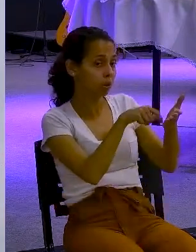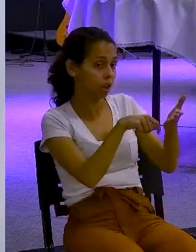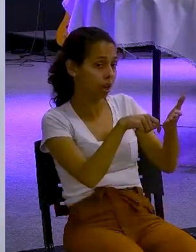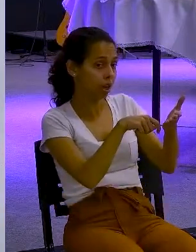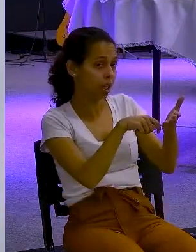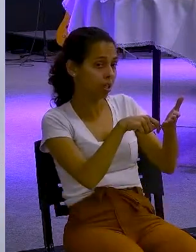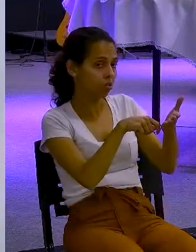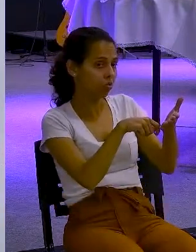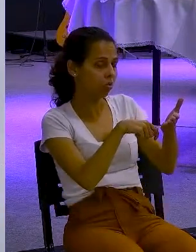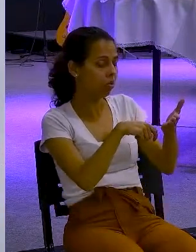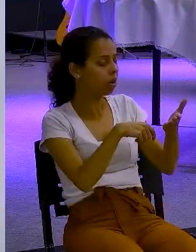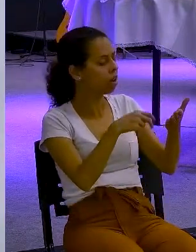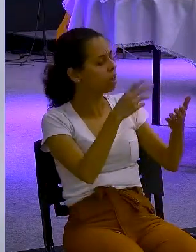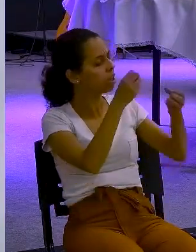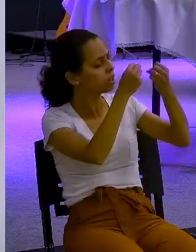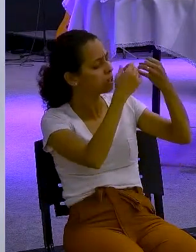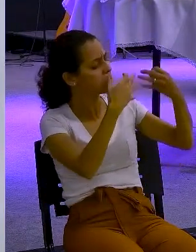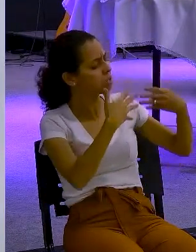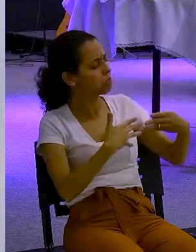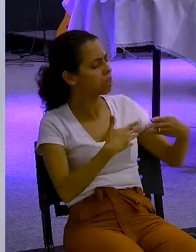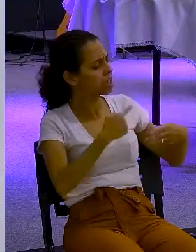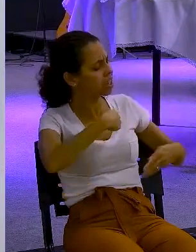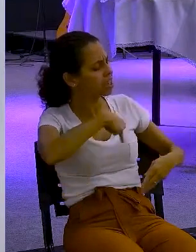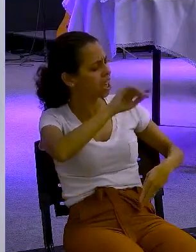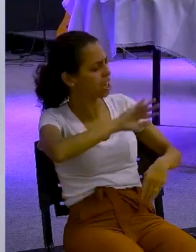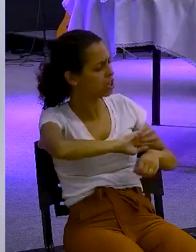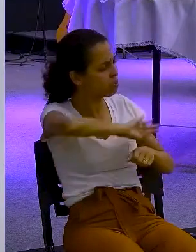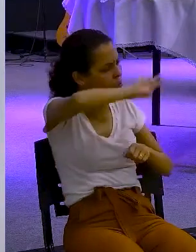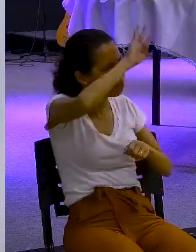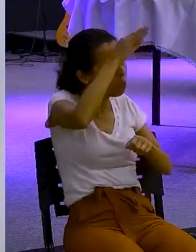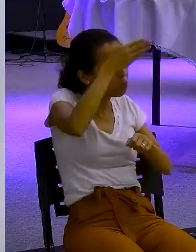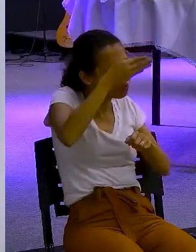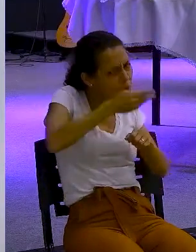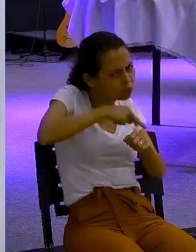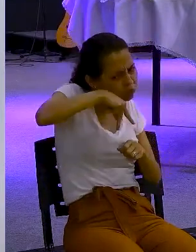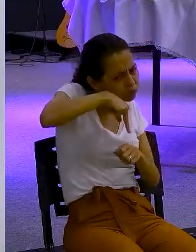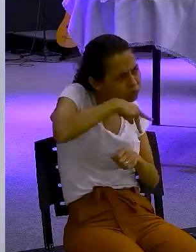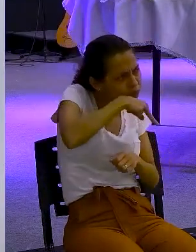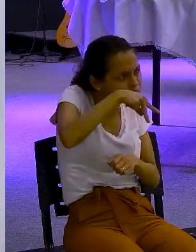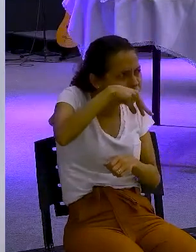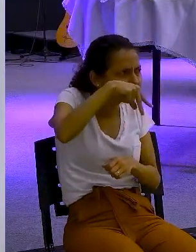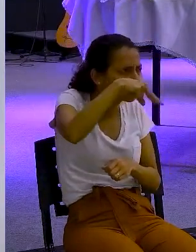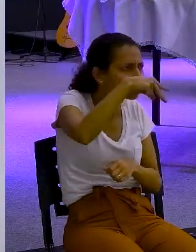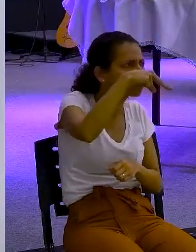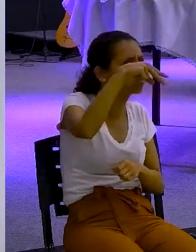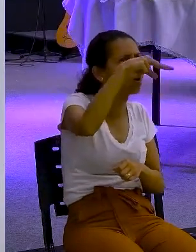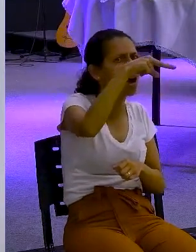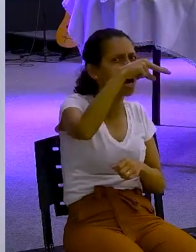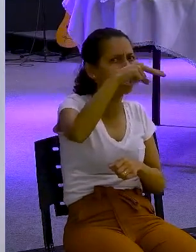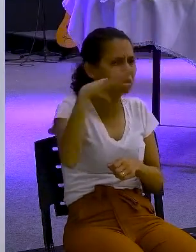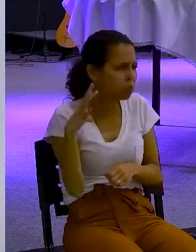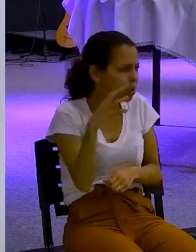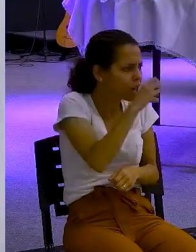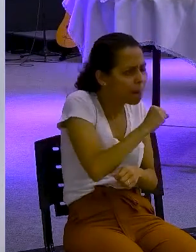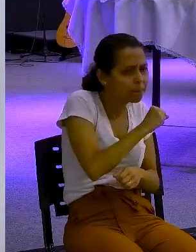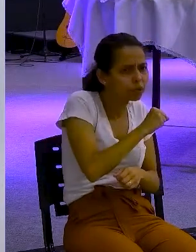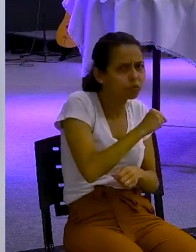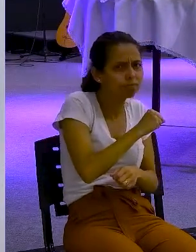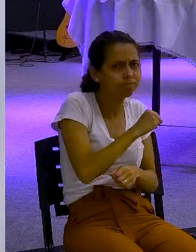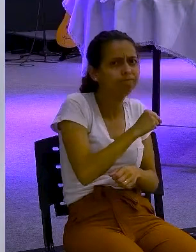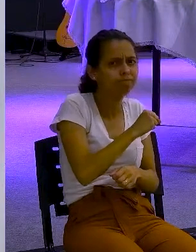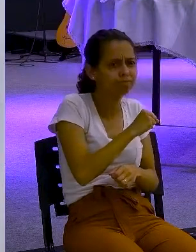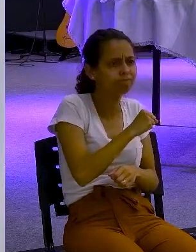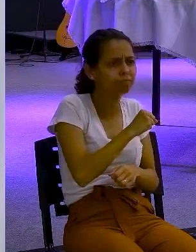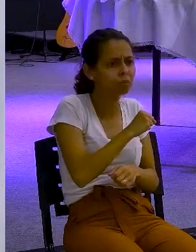região montanhosa, a uma cidade da Judéia. Acredita-se aqui que Maria percorreu apressadamente um trajeto de